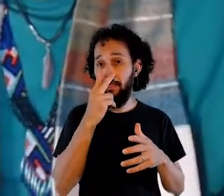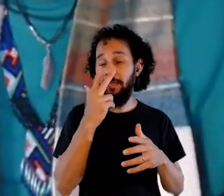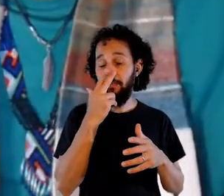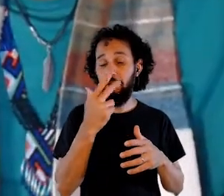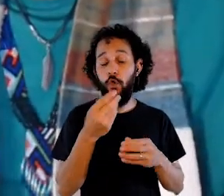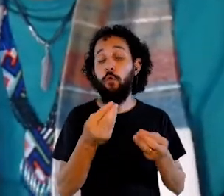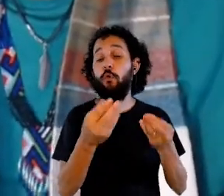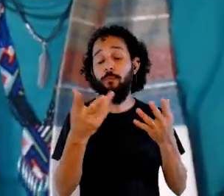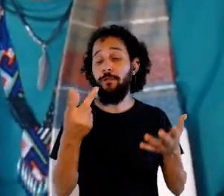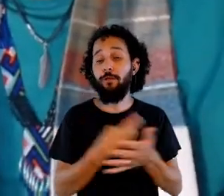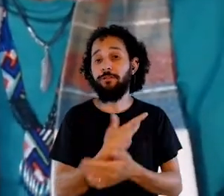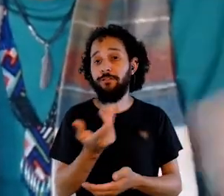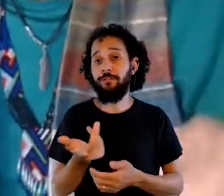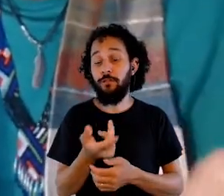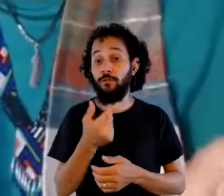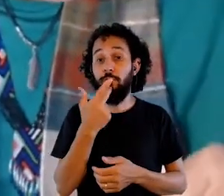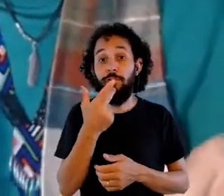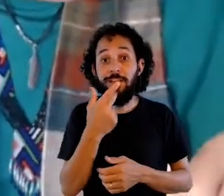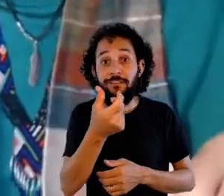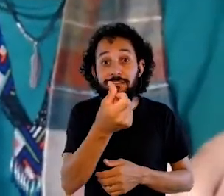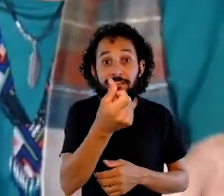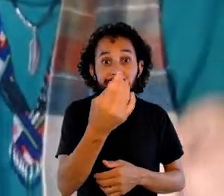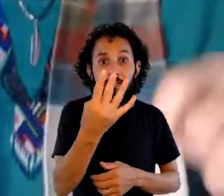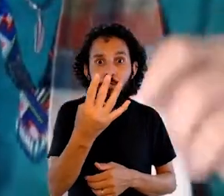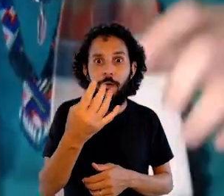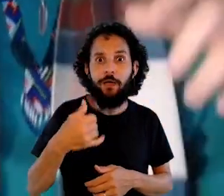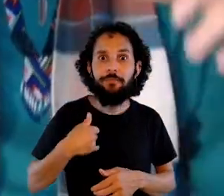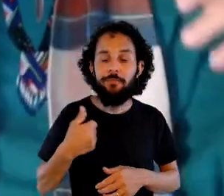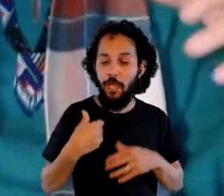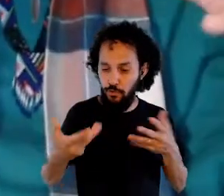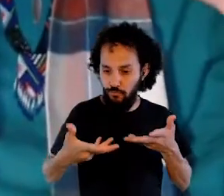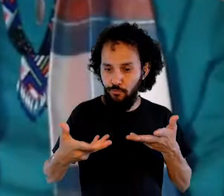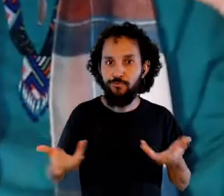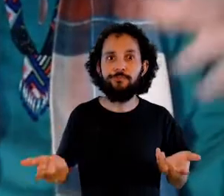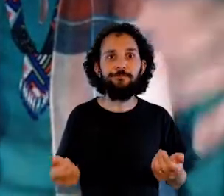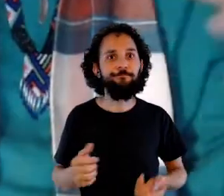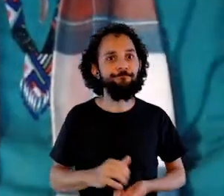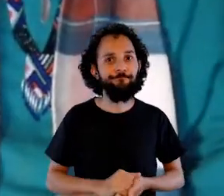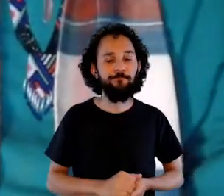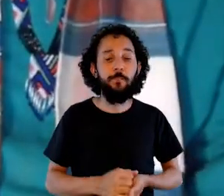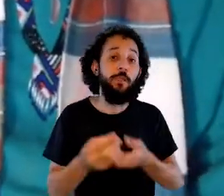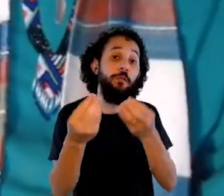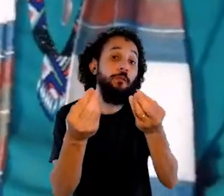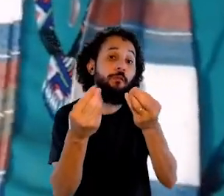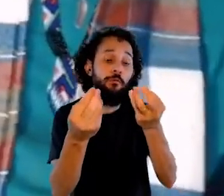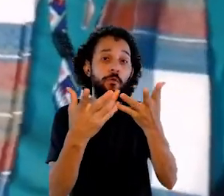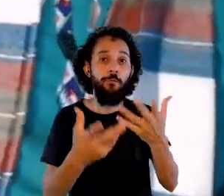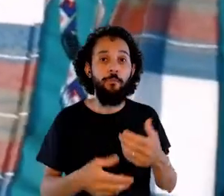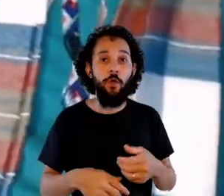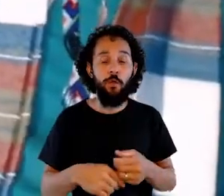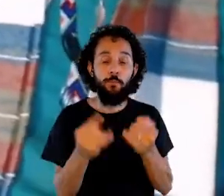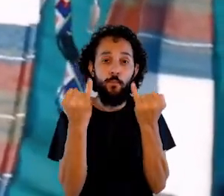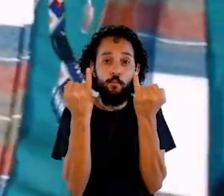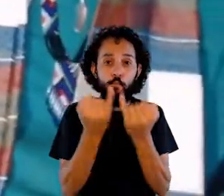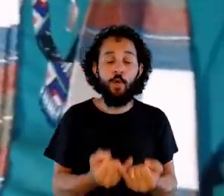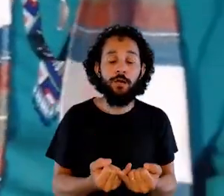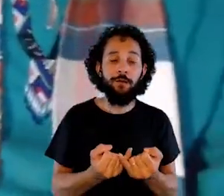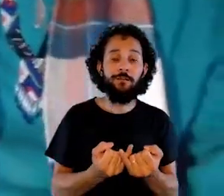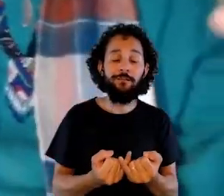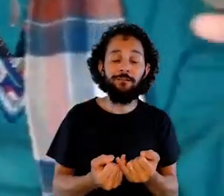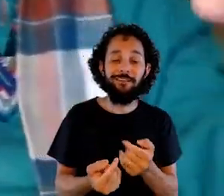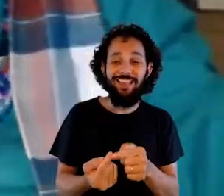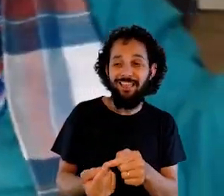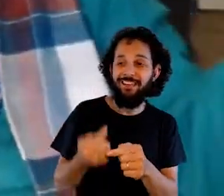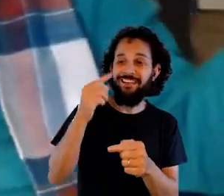eu tenho 64 anos, cara. Você imagina você ter uma desidratação há 64 anos atrás, diferente de hoje.